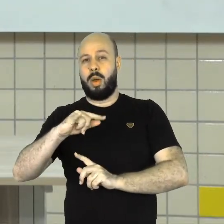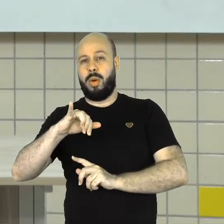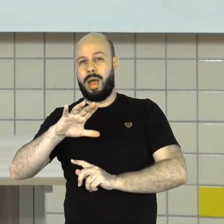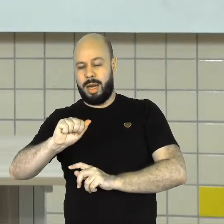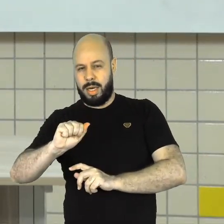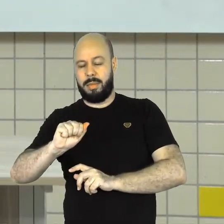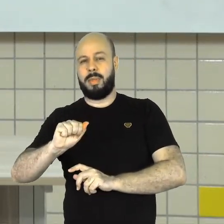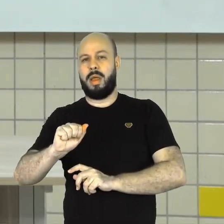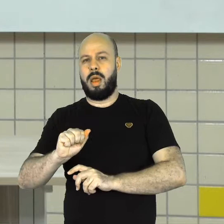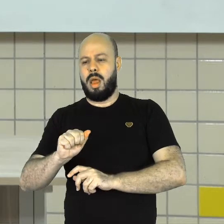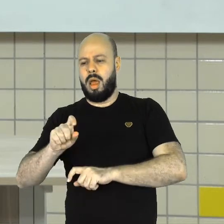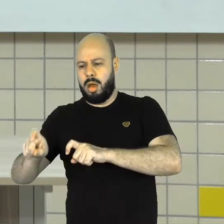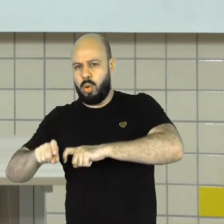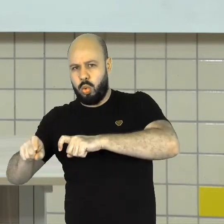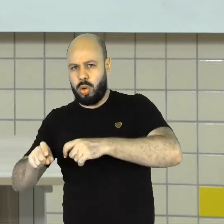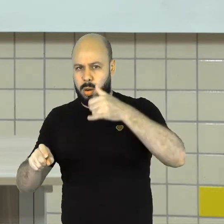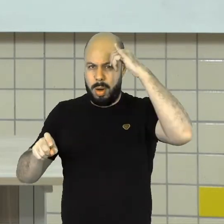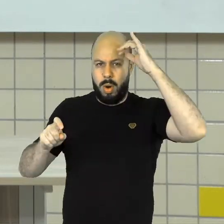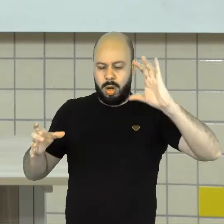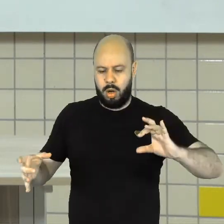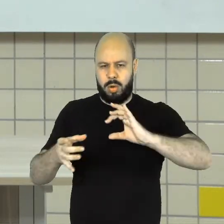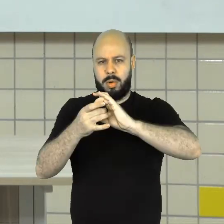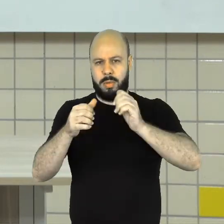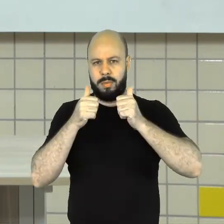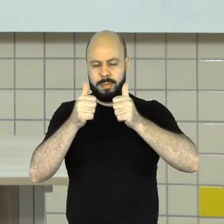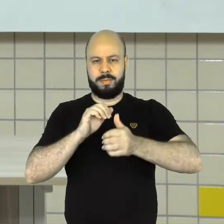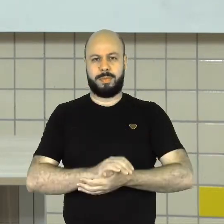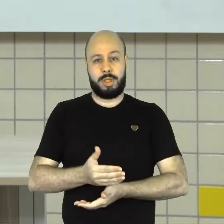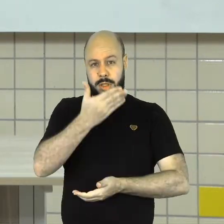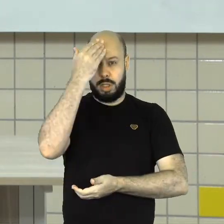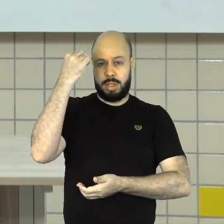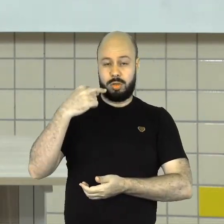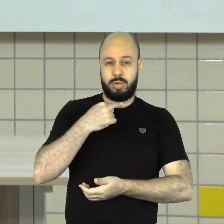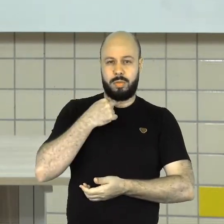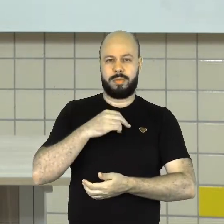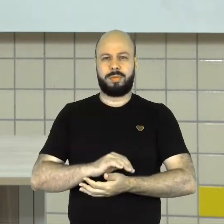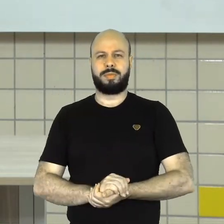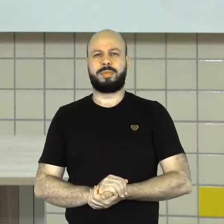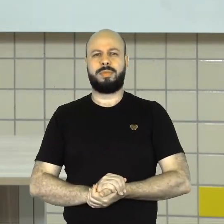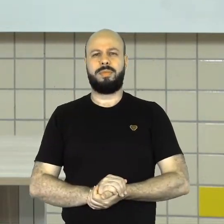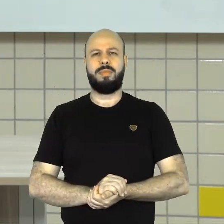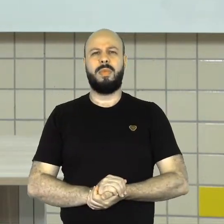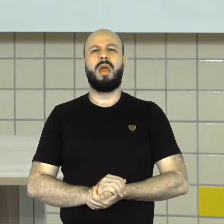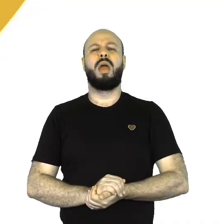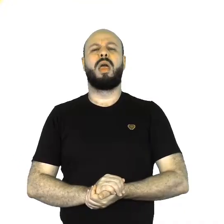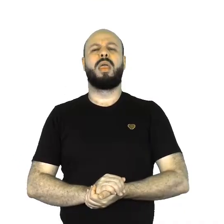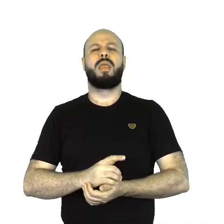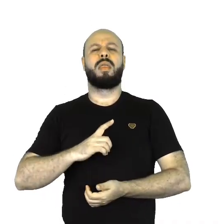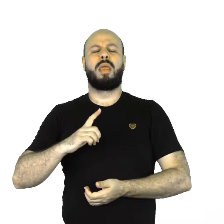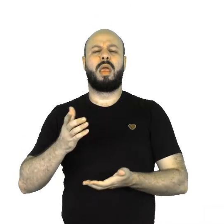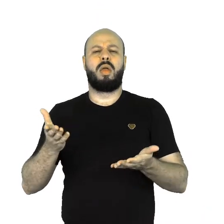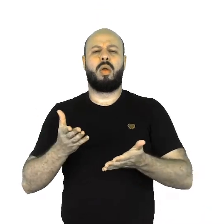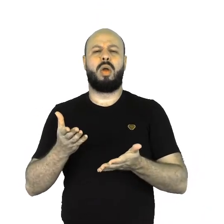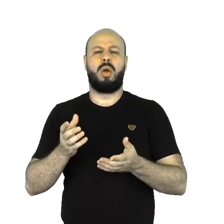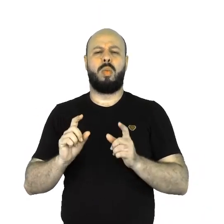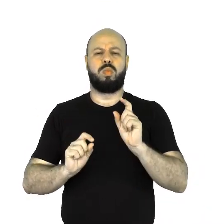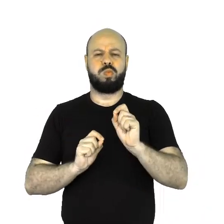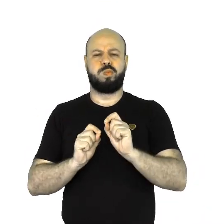gente não pode esquecer disso, beleza? Vamos lá? Eu trouxe para vocês esse esqueminha aqui, que